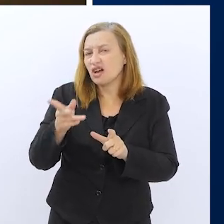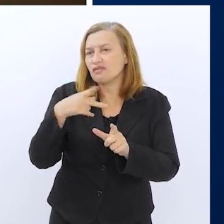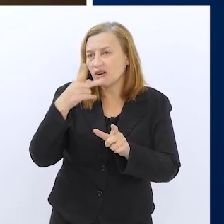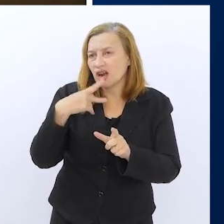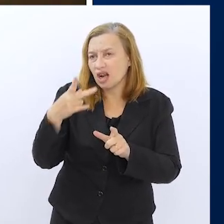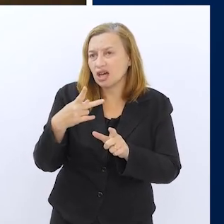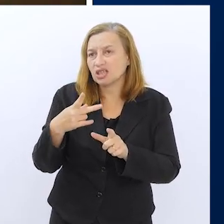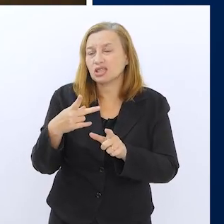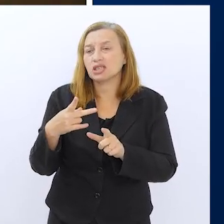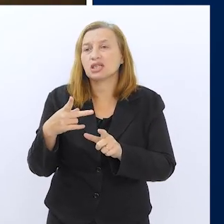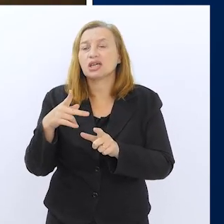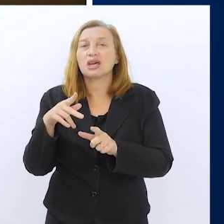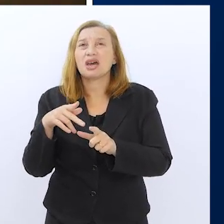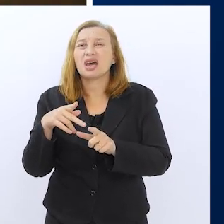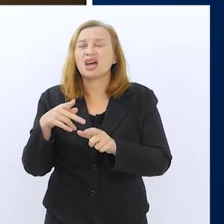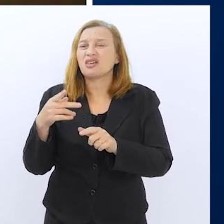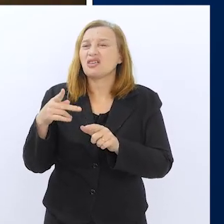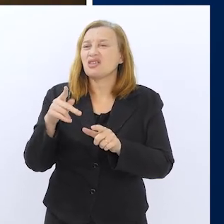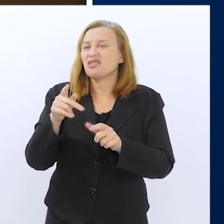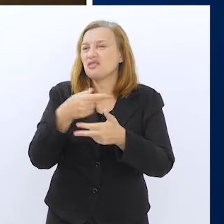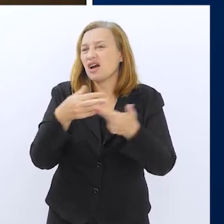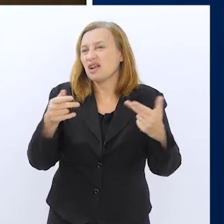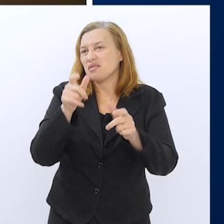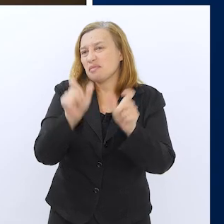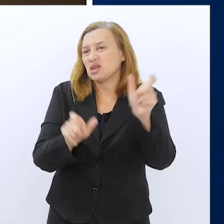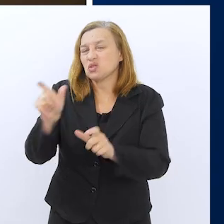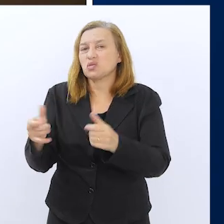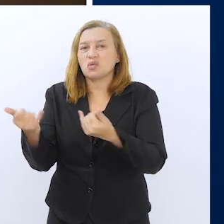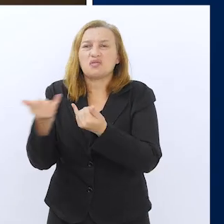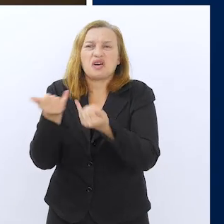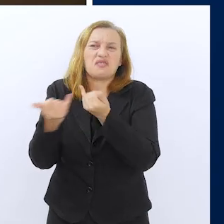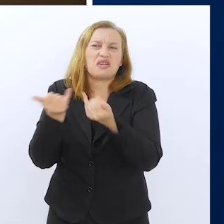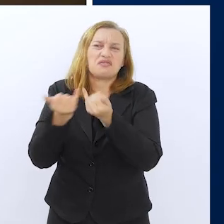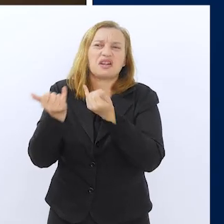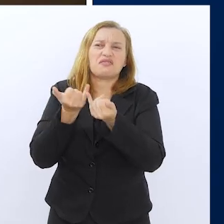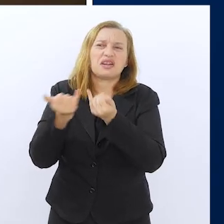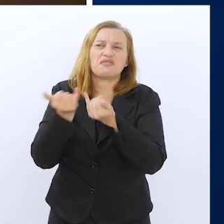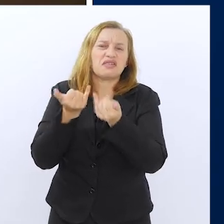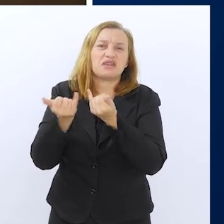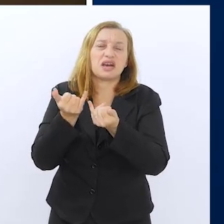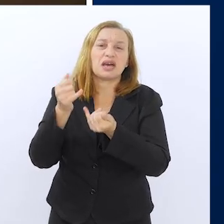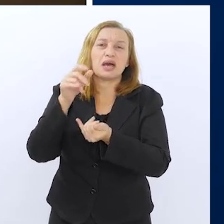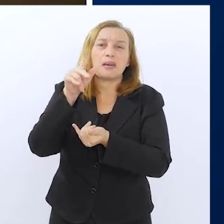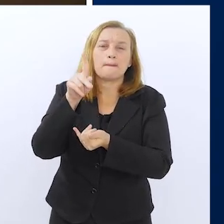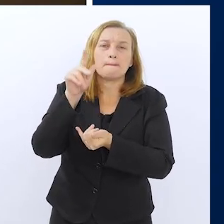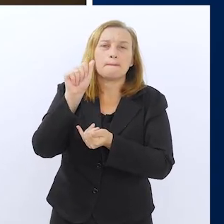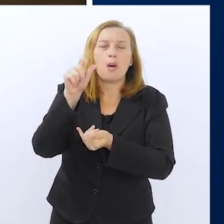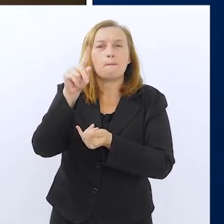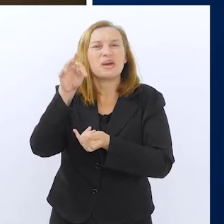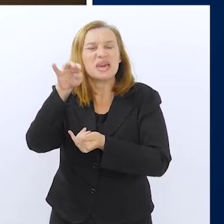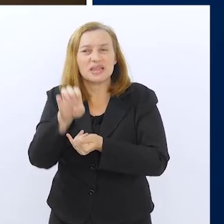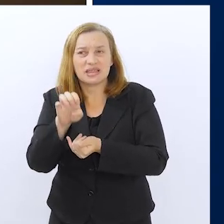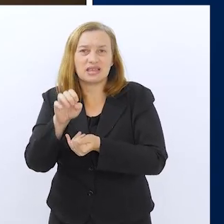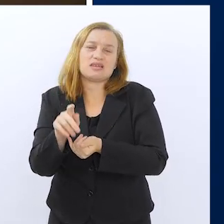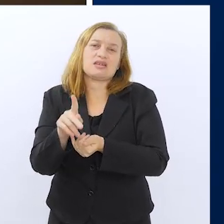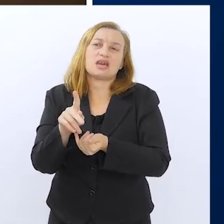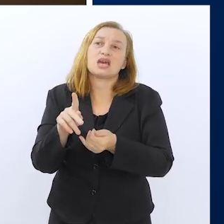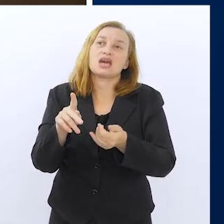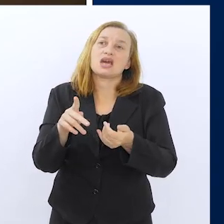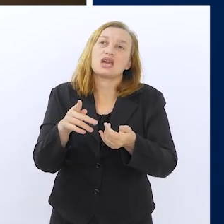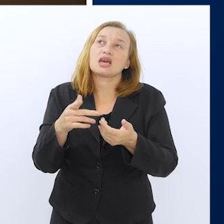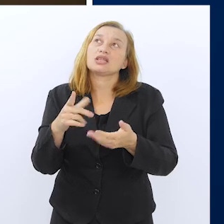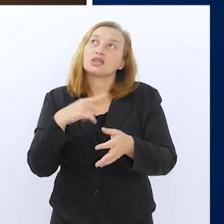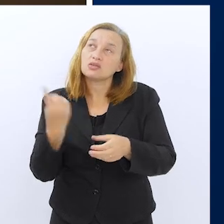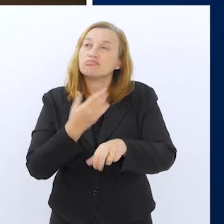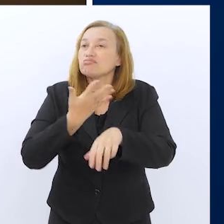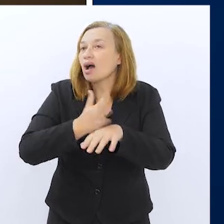você estava dizendo, né? A questão de palpite e tudo mais. Nesse momento, a coisa que vai mais aparecer para essa mãe são palpites. A gente,